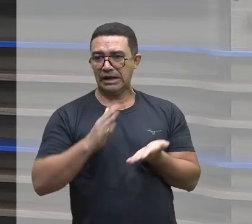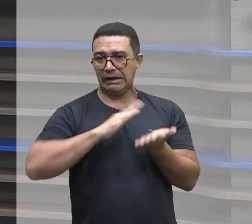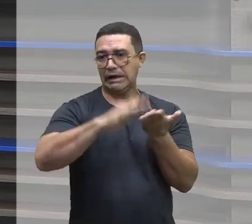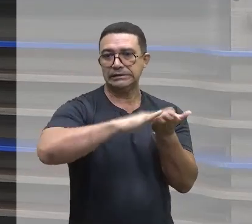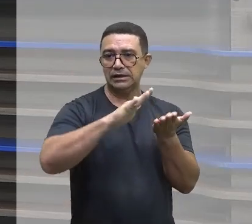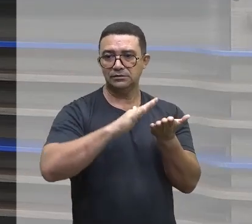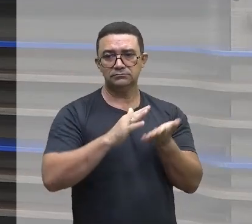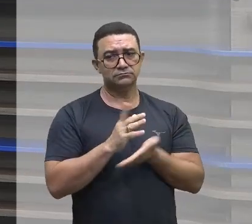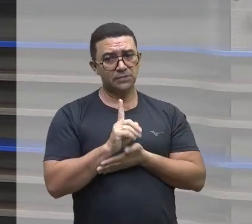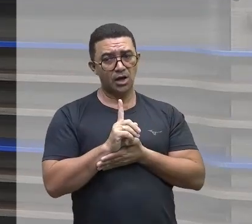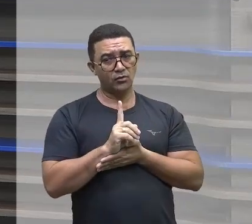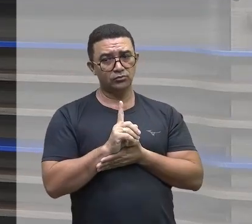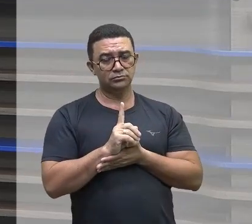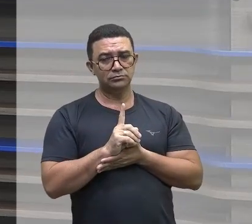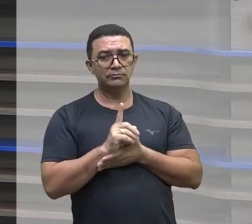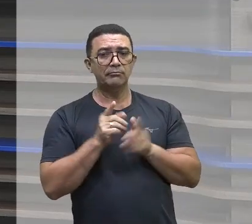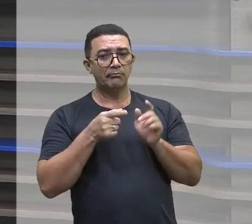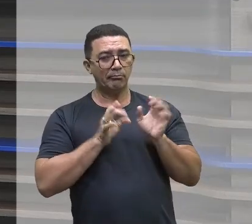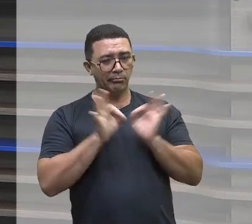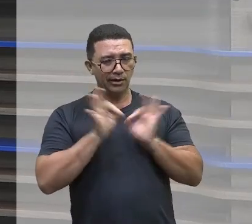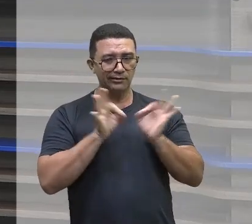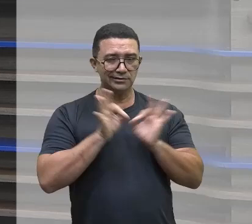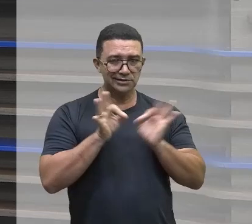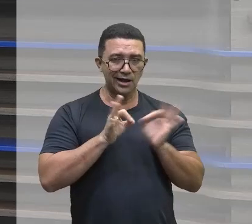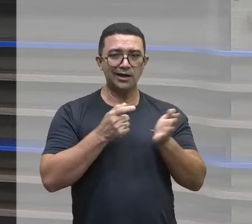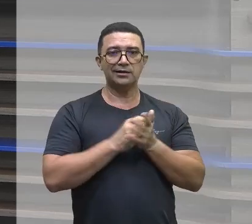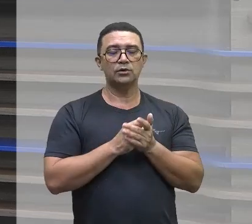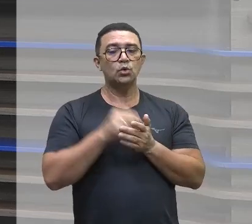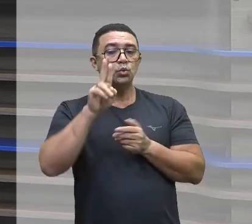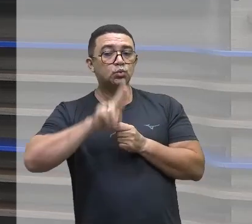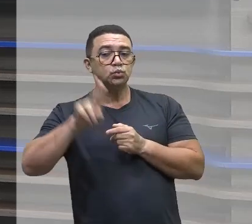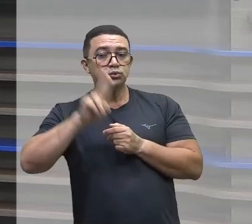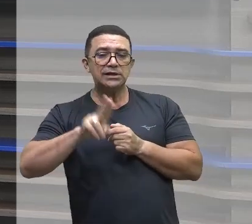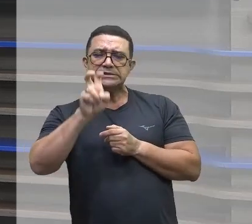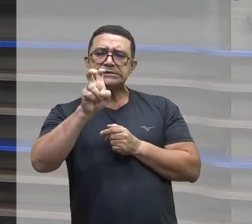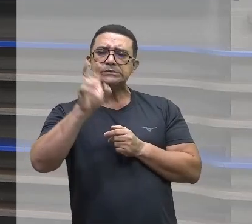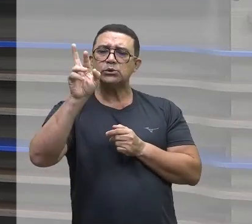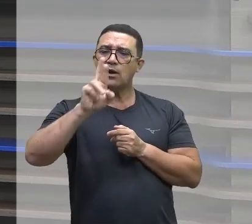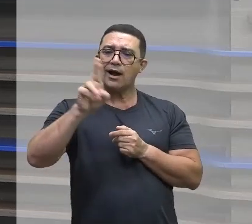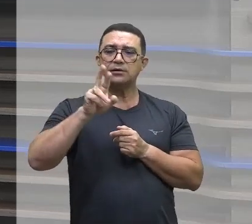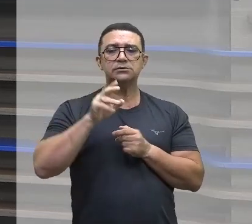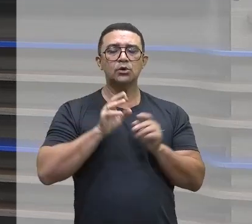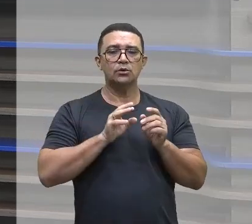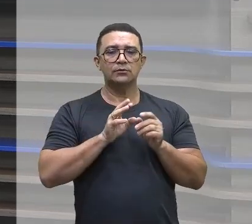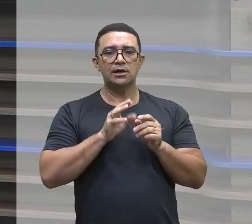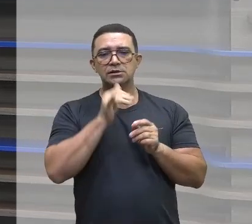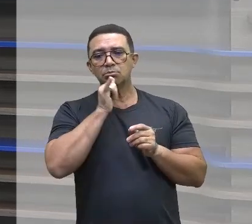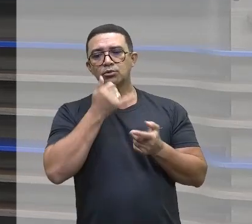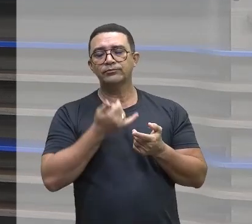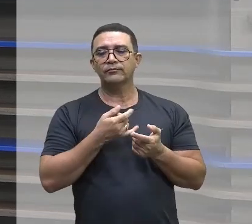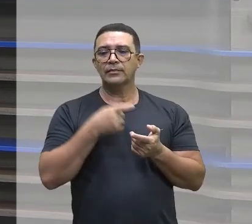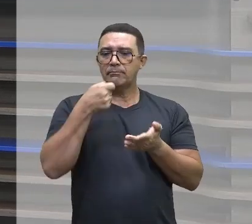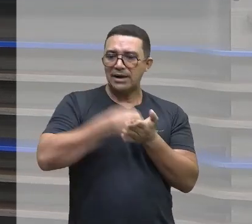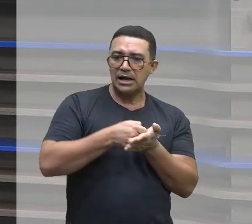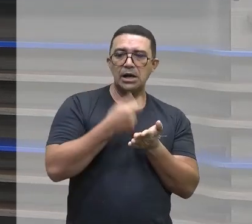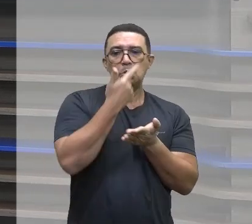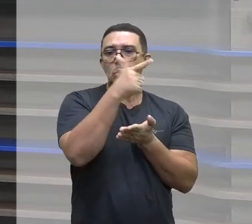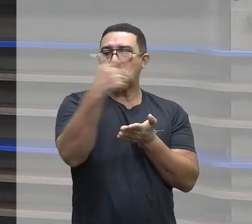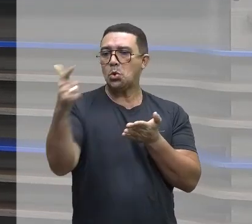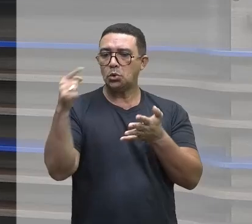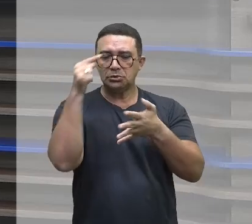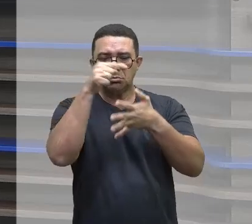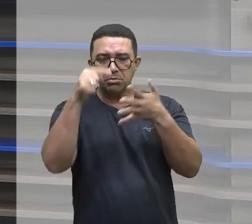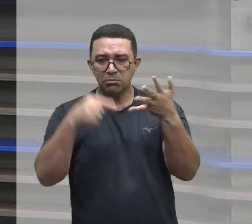gastar? Não, você vai planejar, não é? Você vai usar aquele dinheiro para ajudar a pagar as outras contas ou